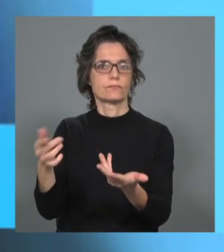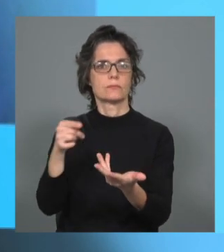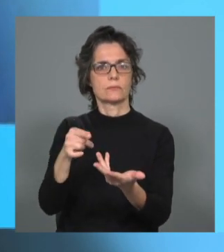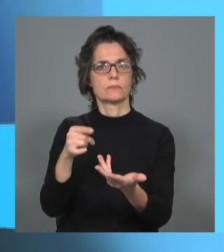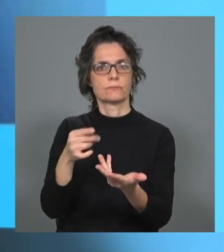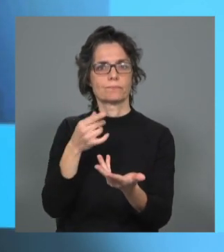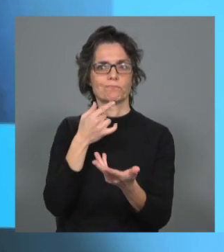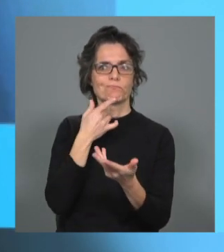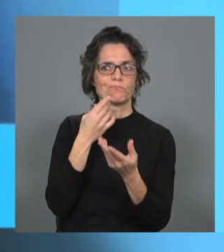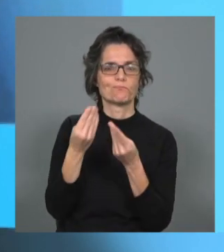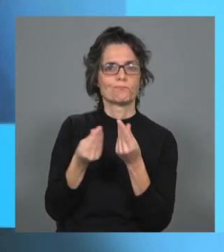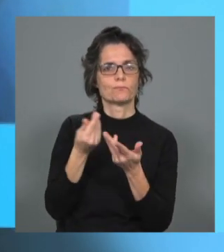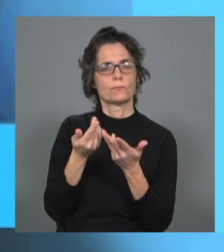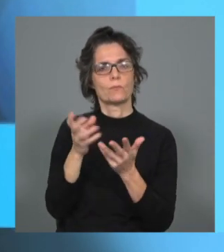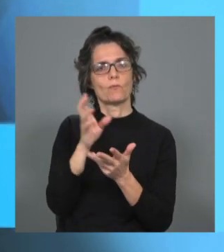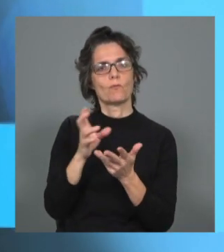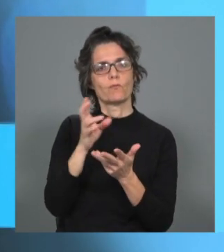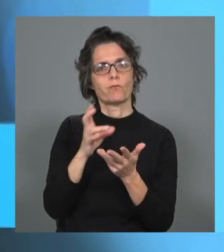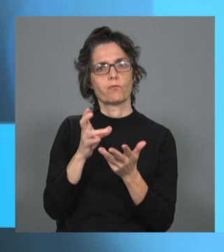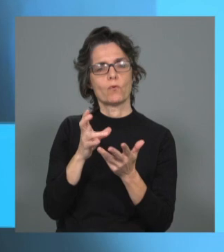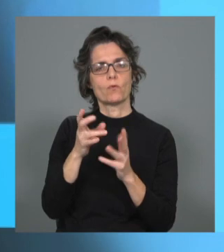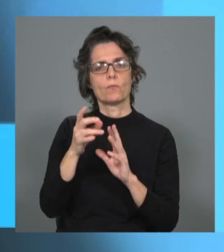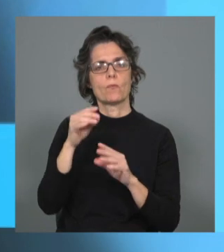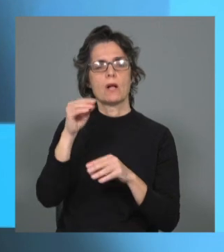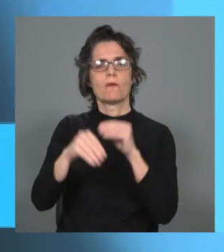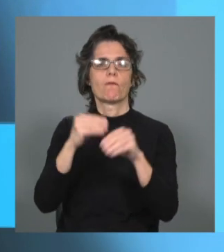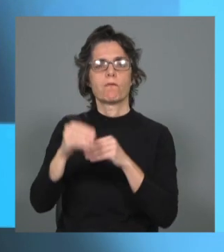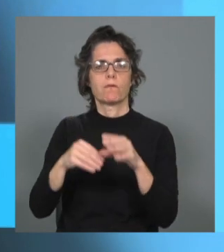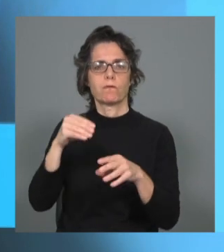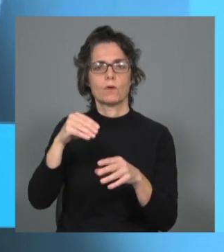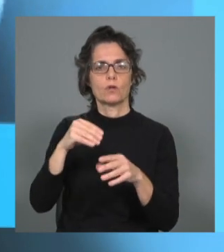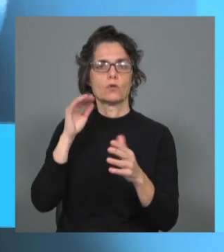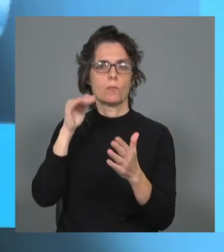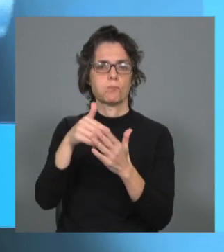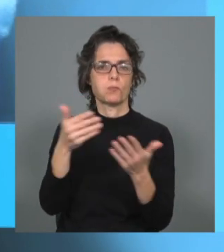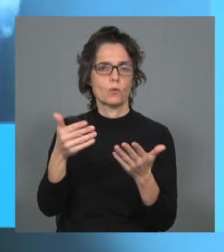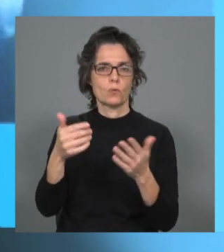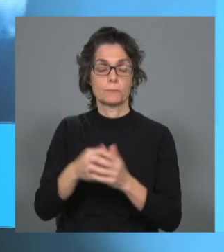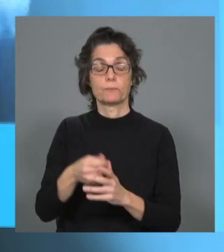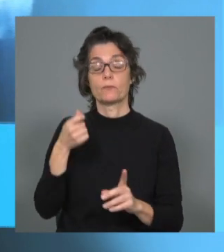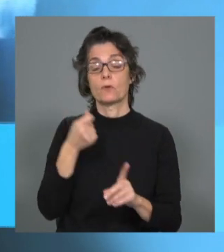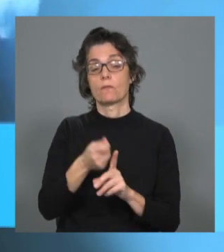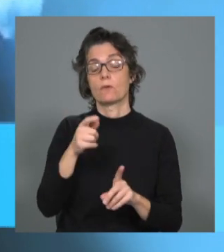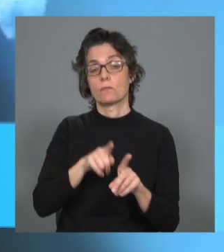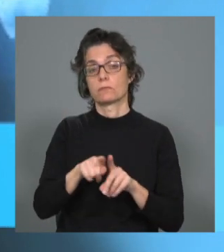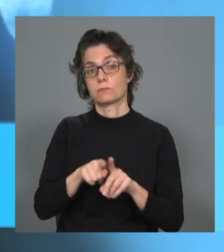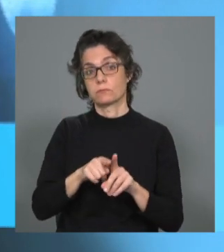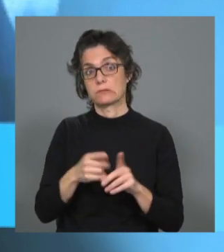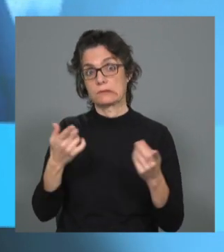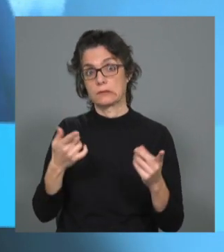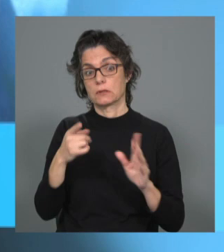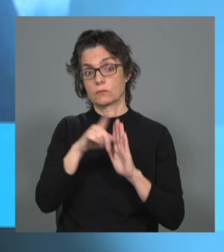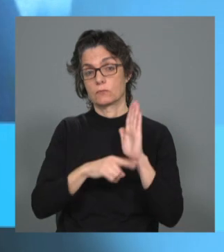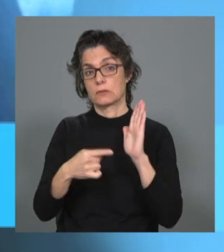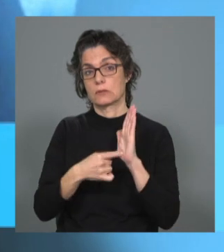percebia pelo desenho parlamentar saído das últimas eleições. O desafio de uma política para as pessoas, de medidas que